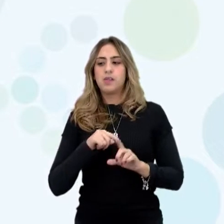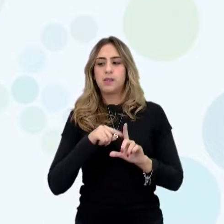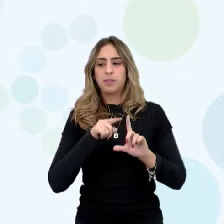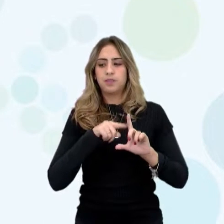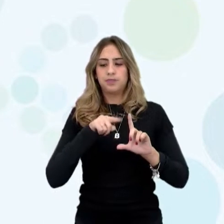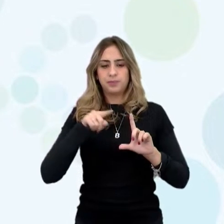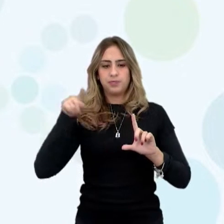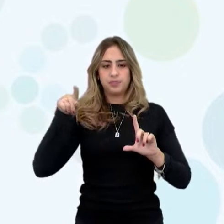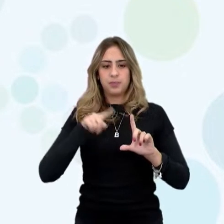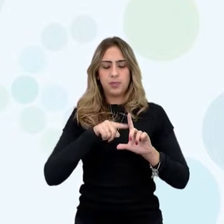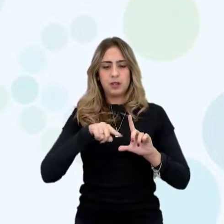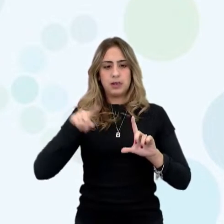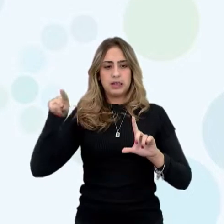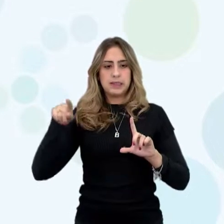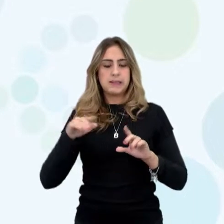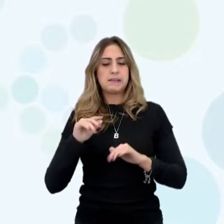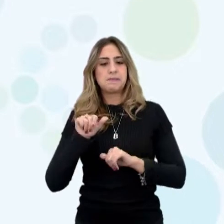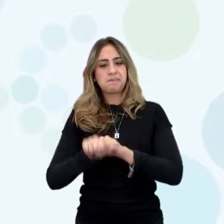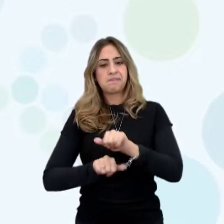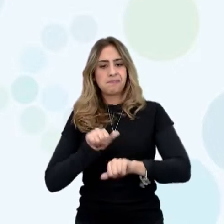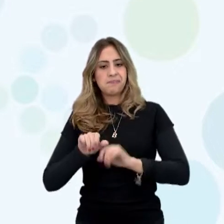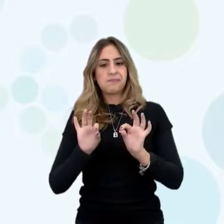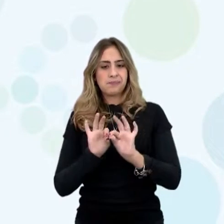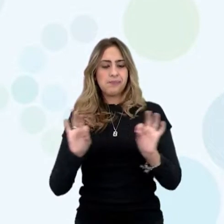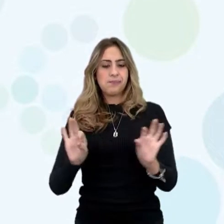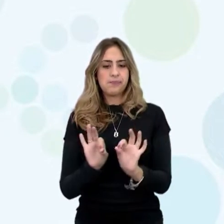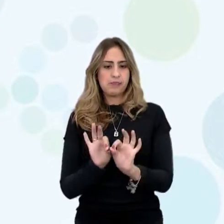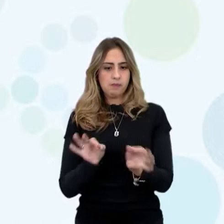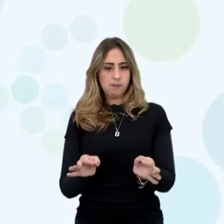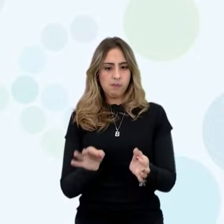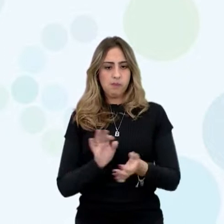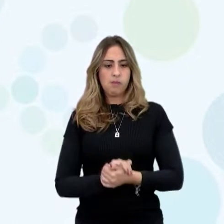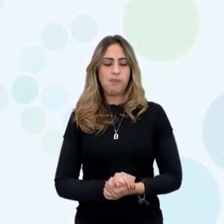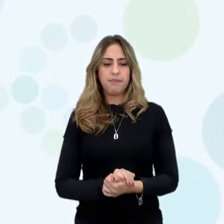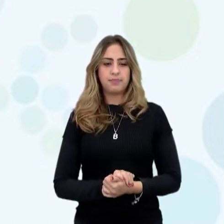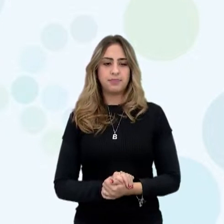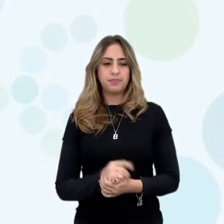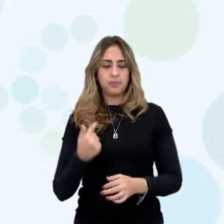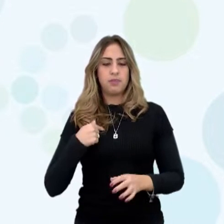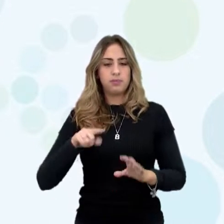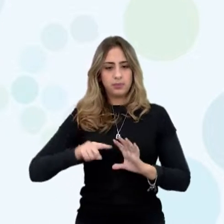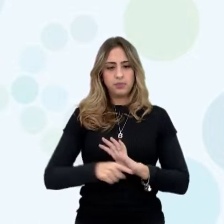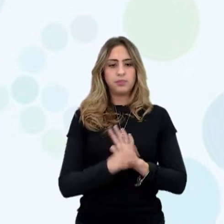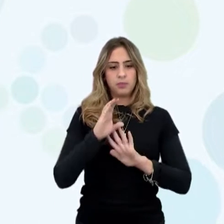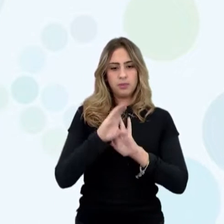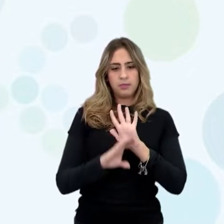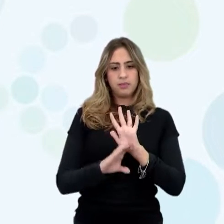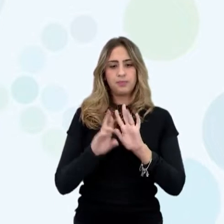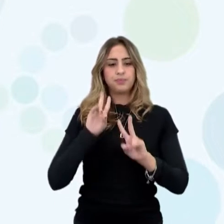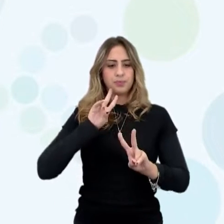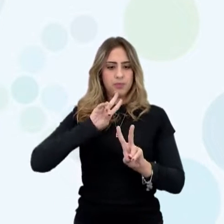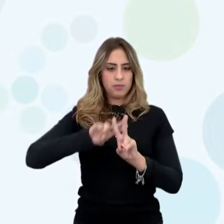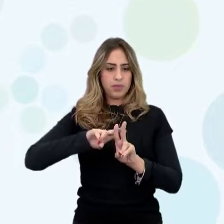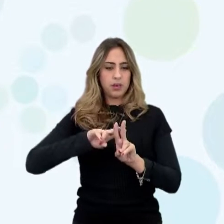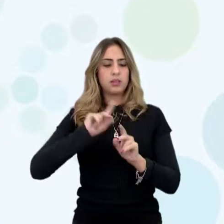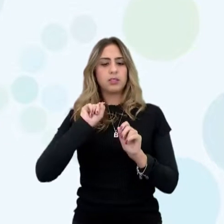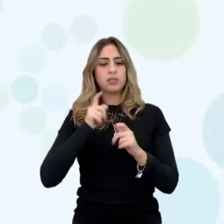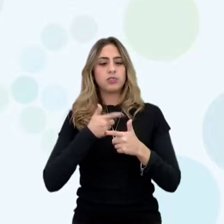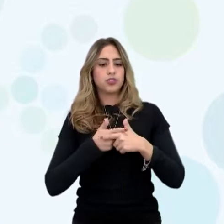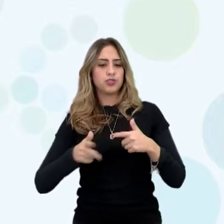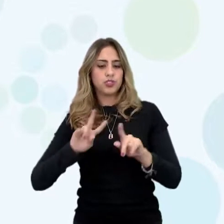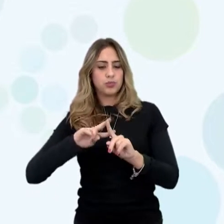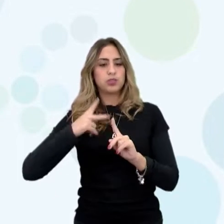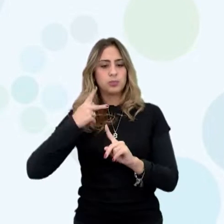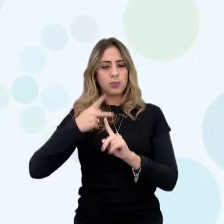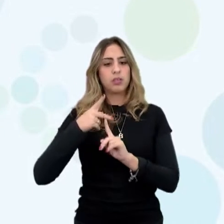simples, segunda aula, tudo bem? Aula conduzida aí por mim, o aprofundamento curricular, o hashtag Quem Divide Multiplica.